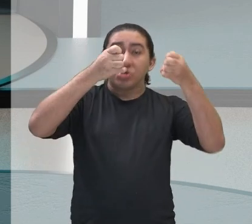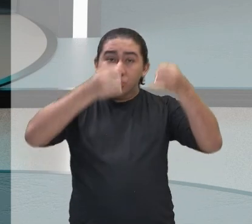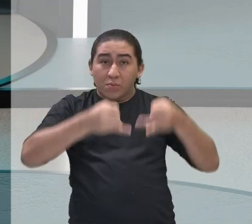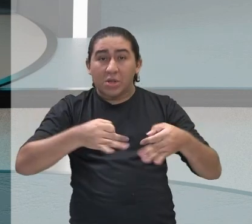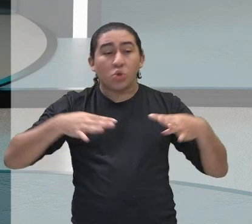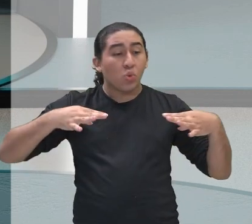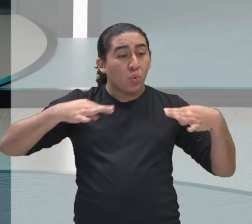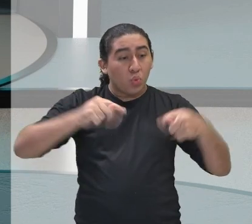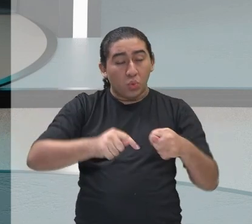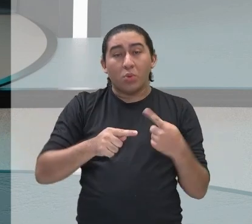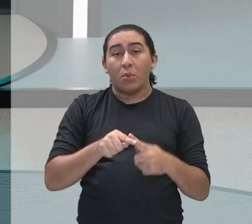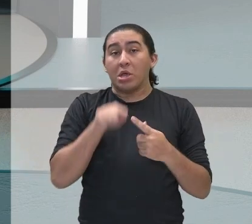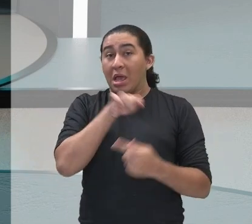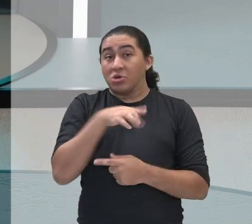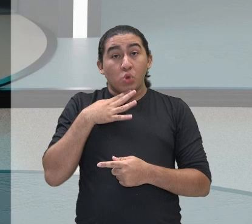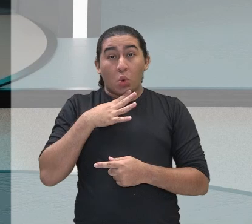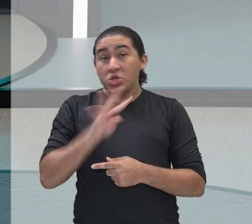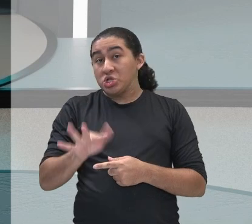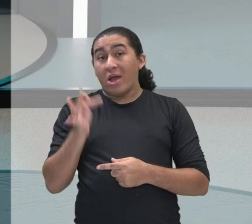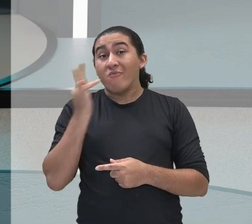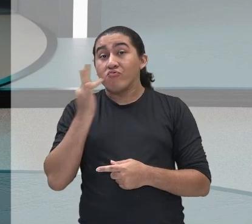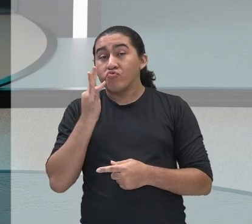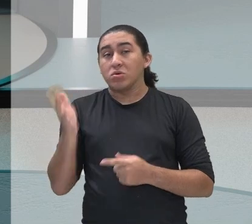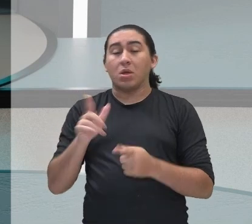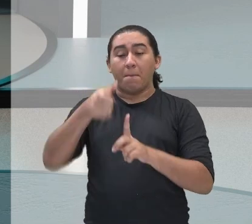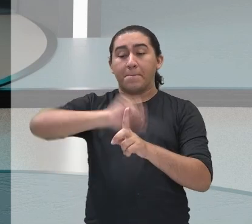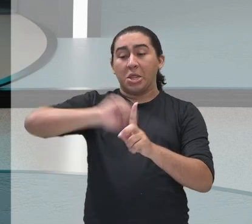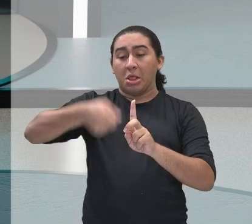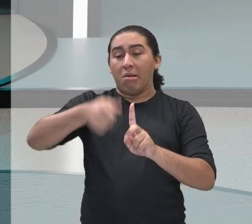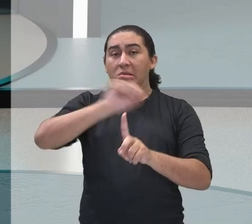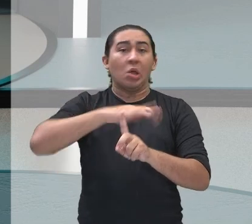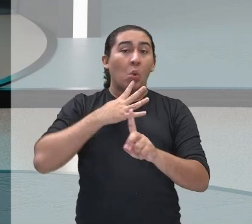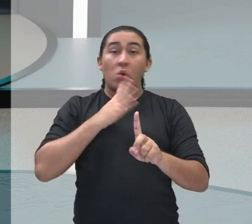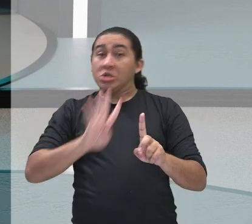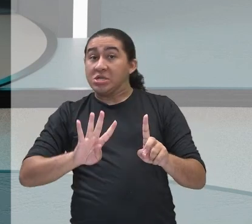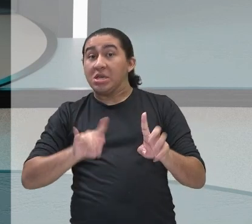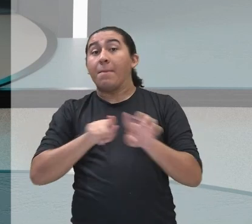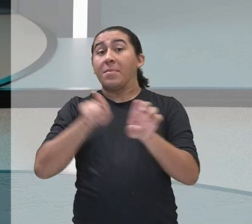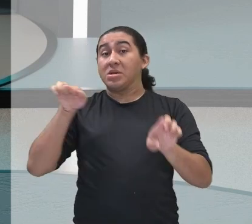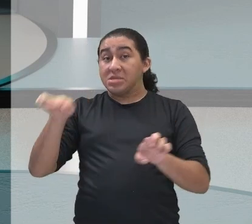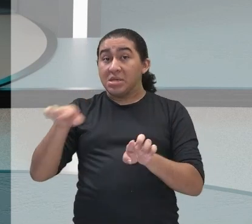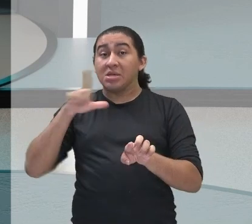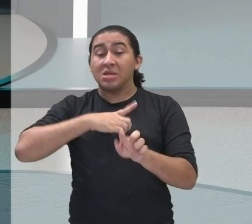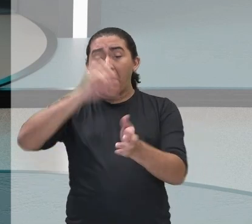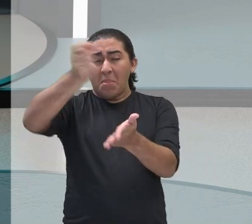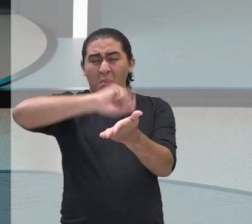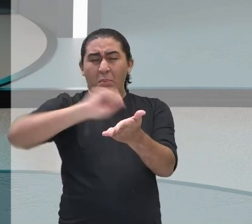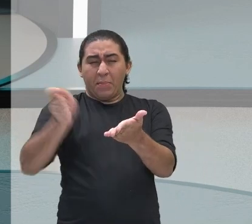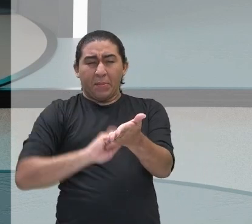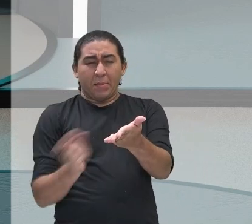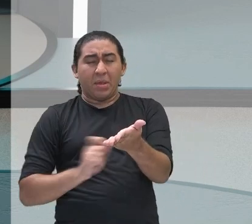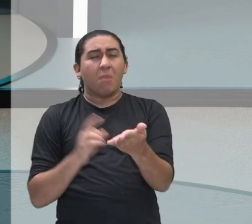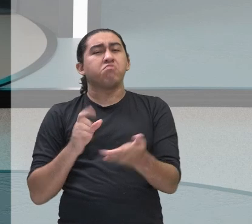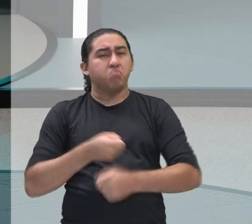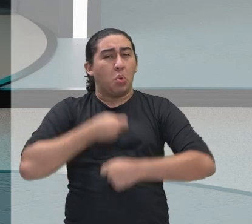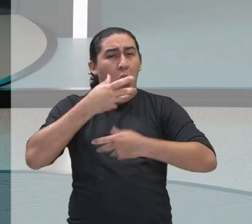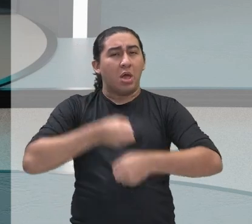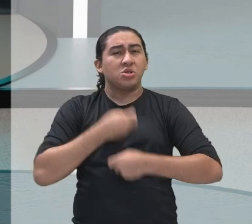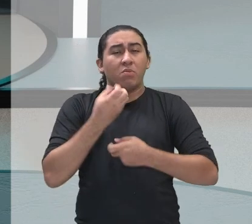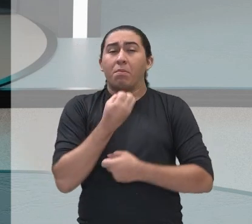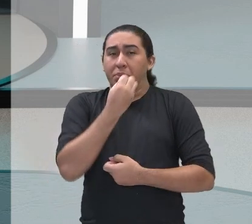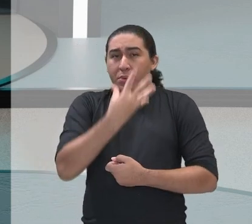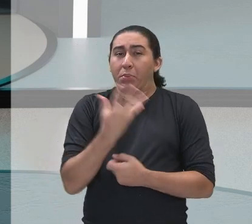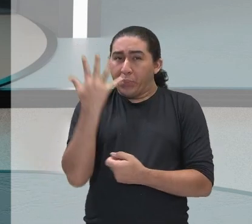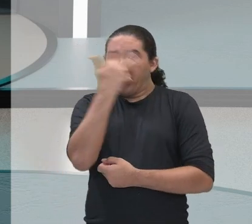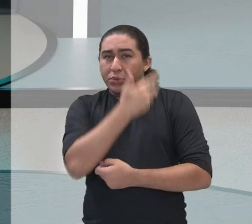eles não conheciam bananeira, e ele descreve de uma forma muito poética. Então